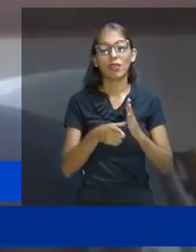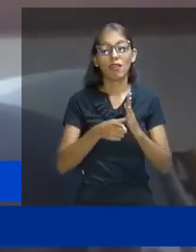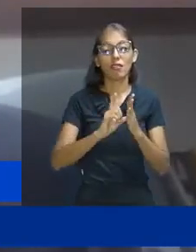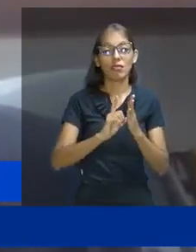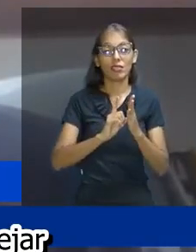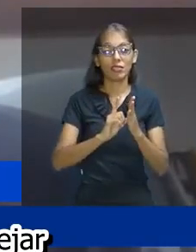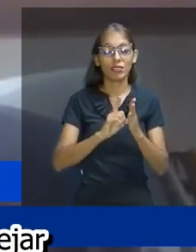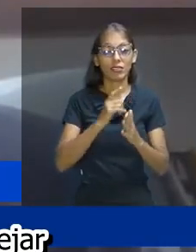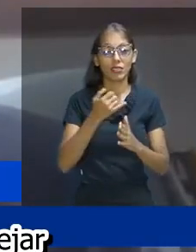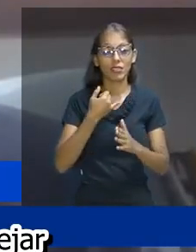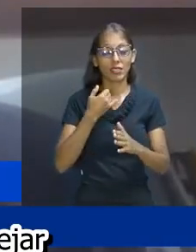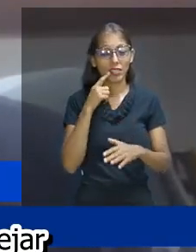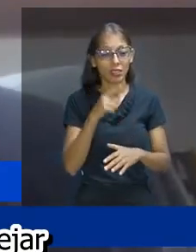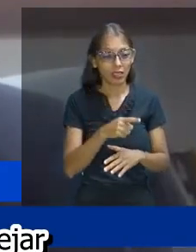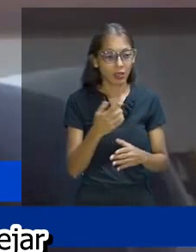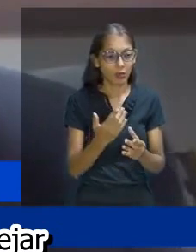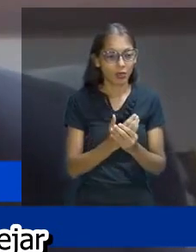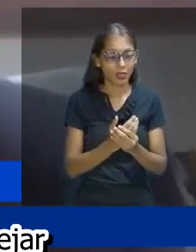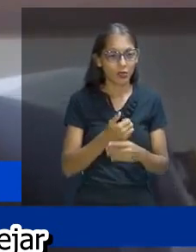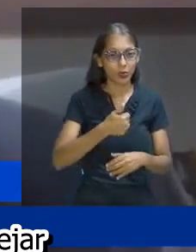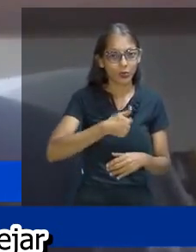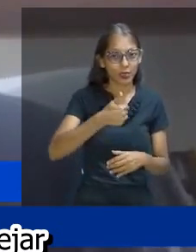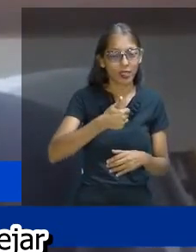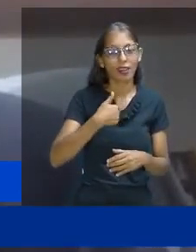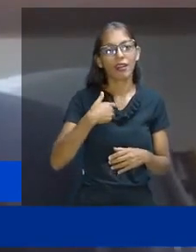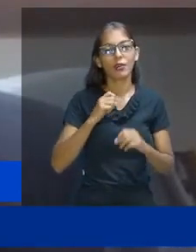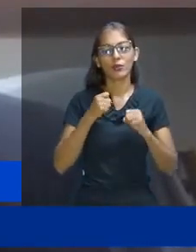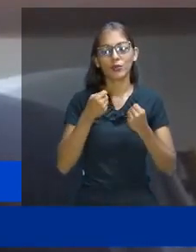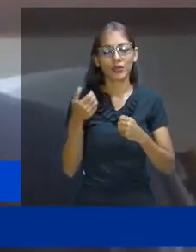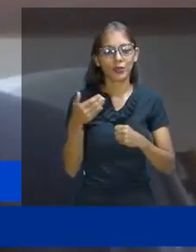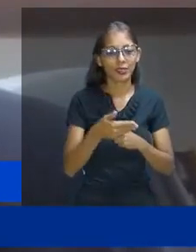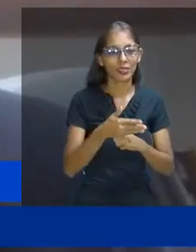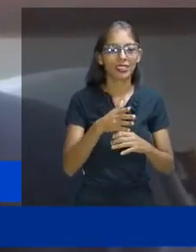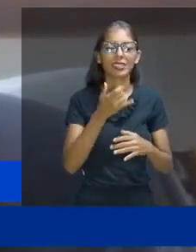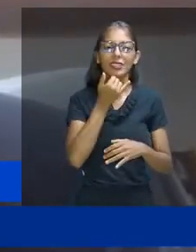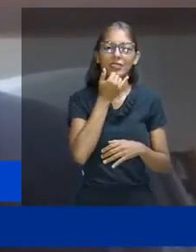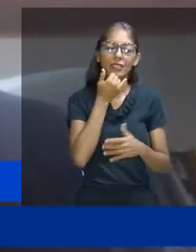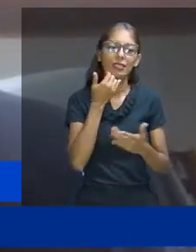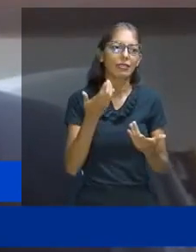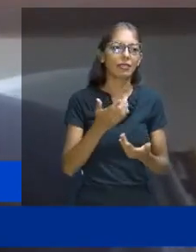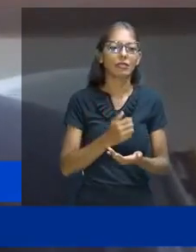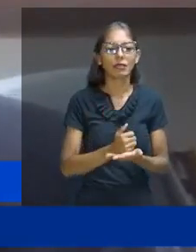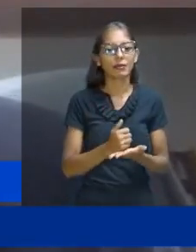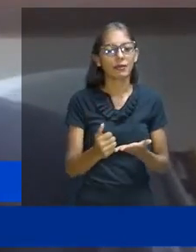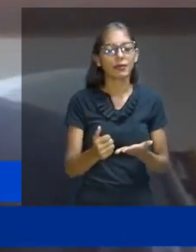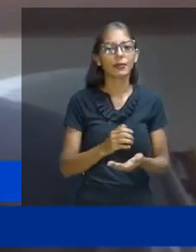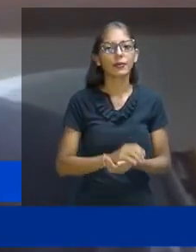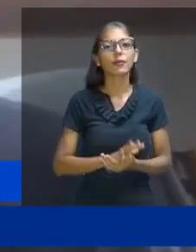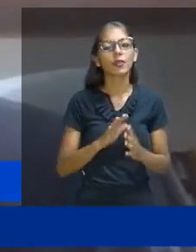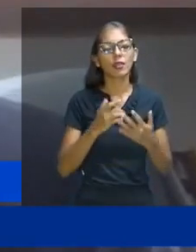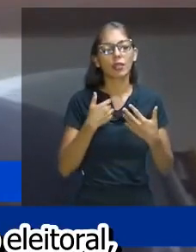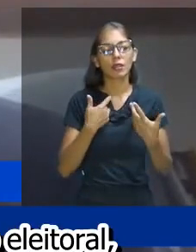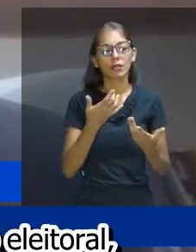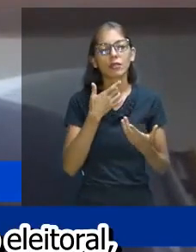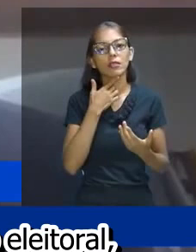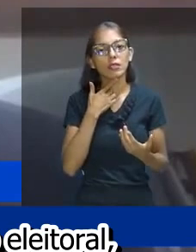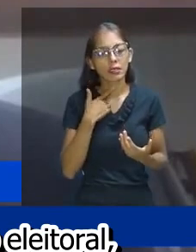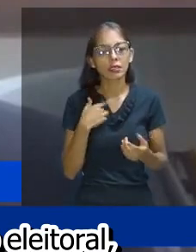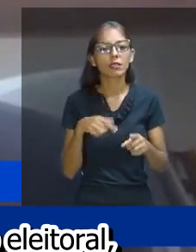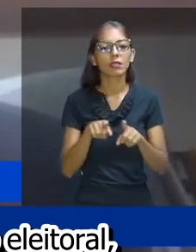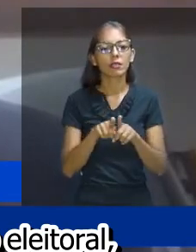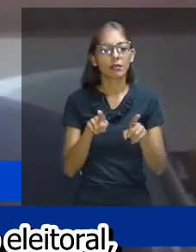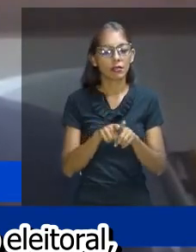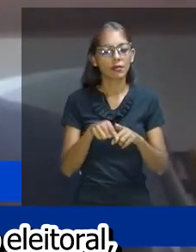ir. Mas o que eu quero mesmo é só também desejar que nós tenhamos em 2024, né, um trabalho excelente